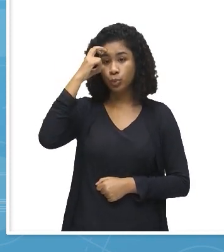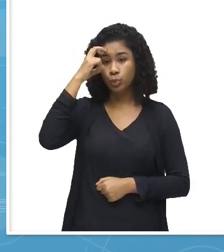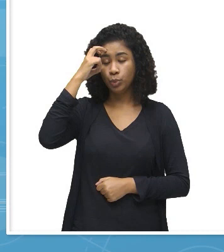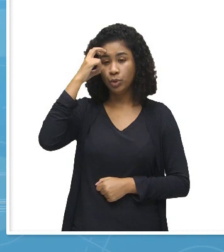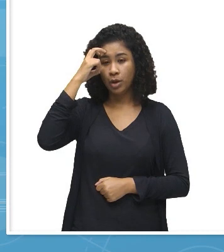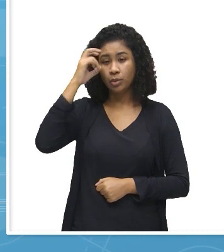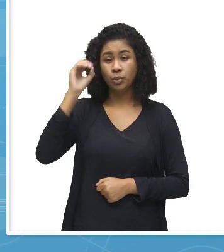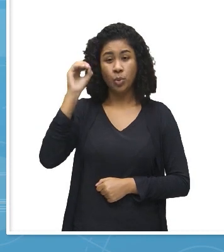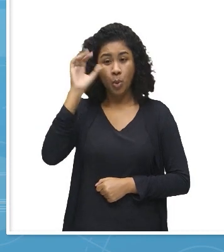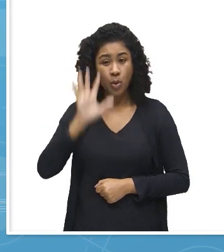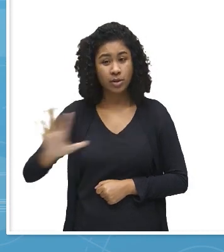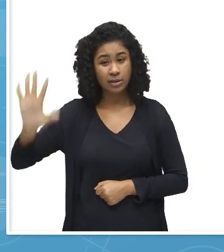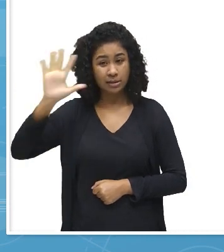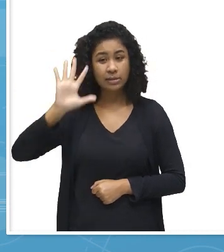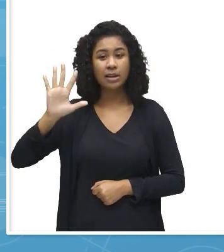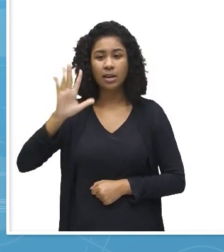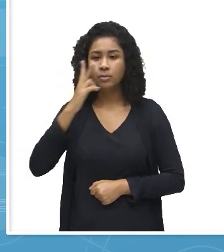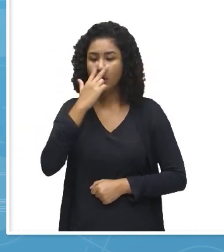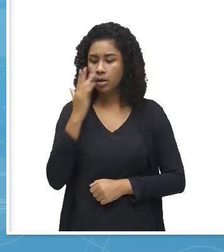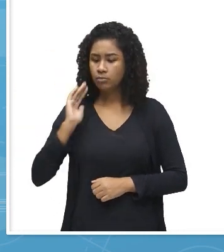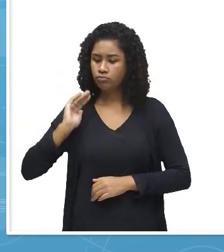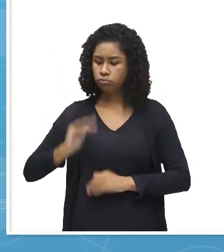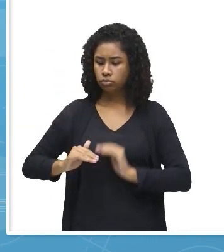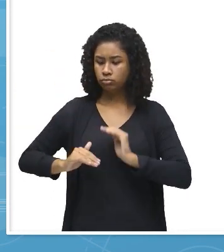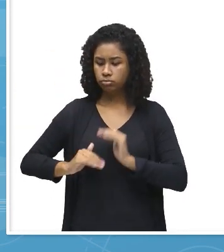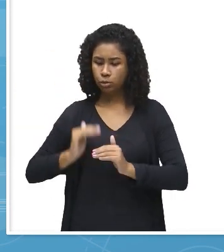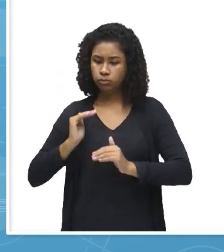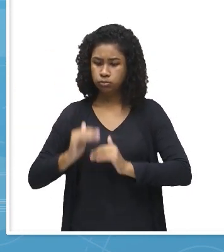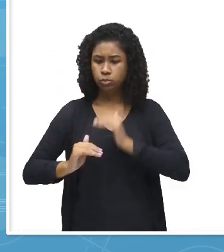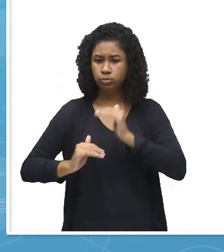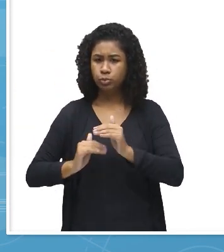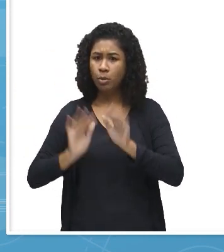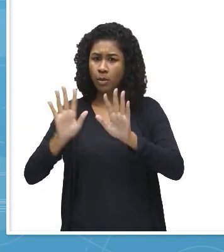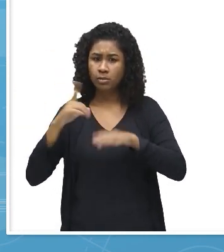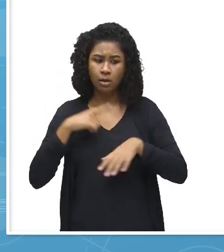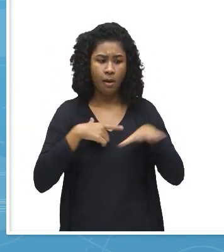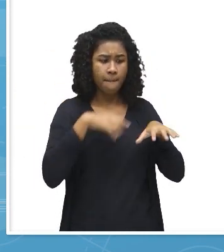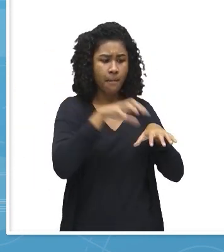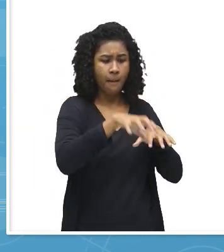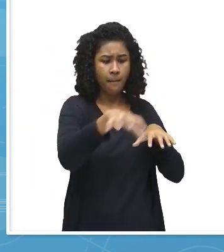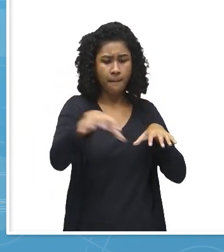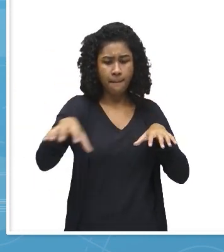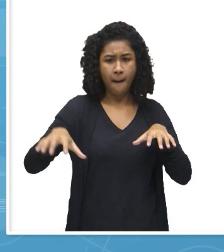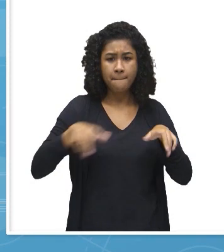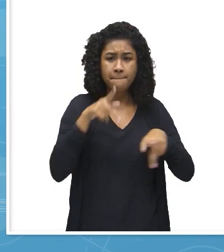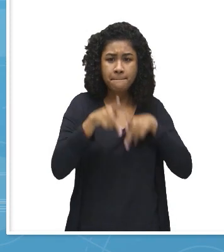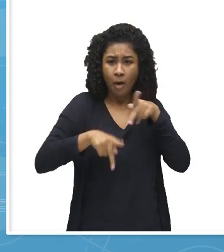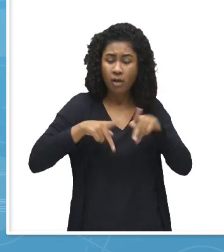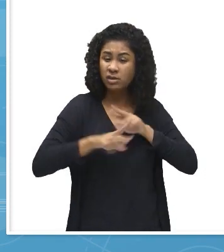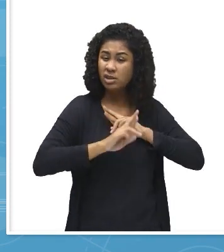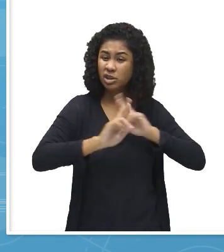vai ser construída graças à fusão de vários povos.